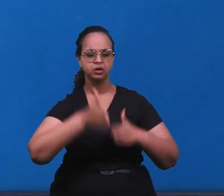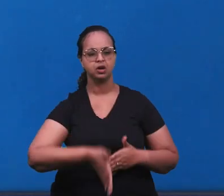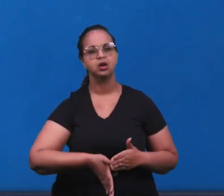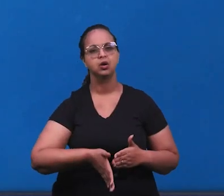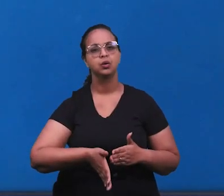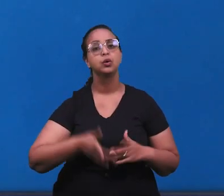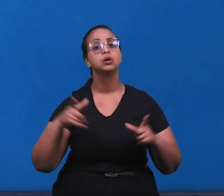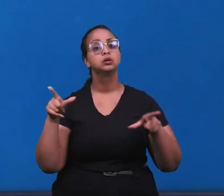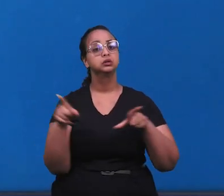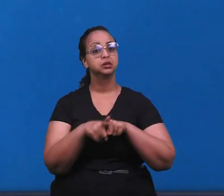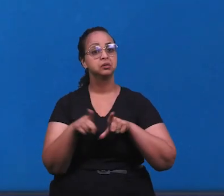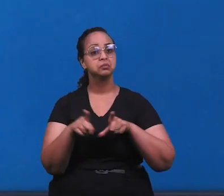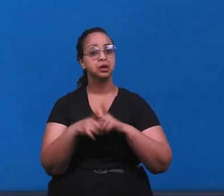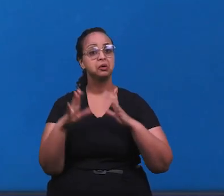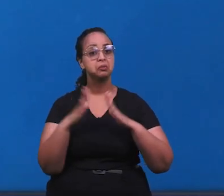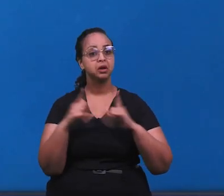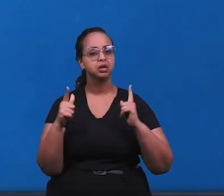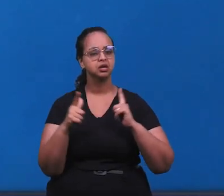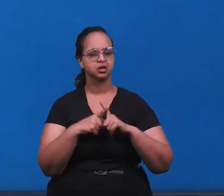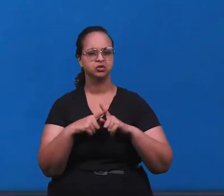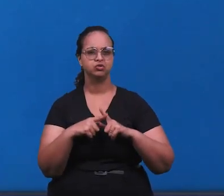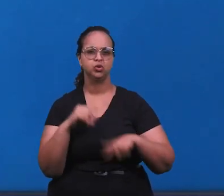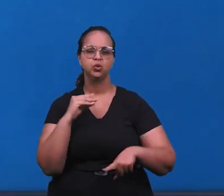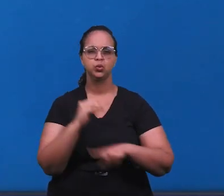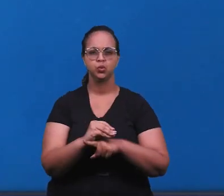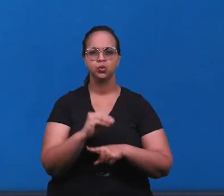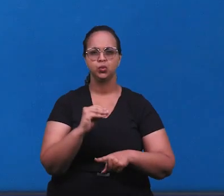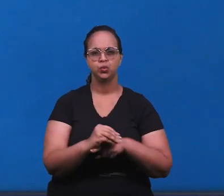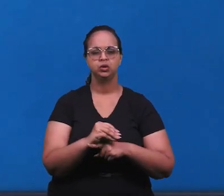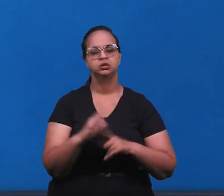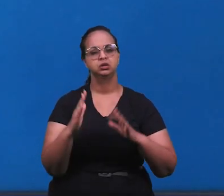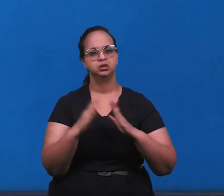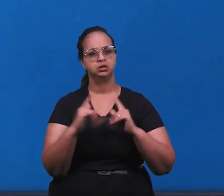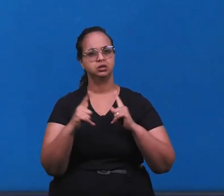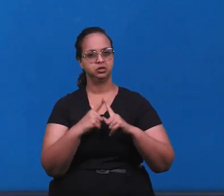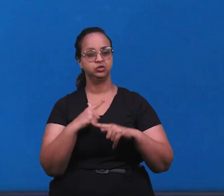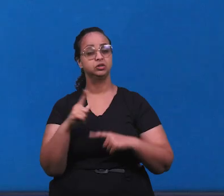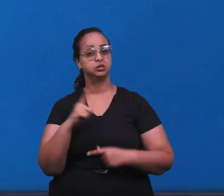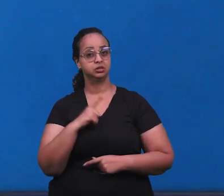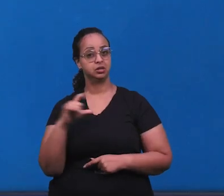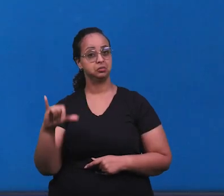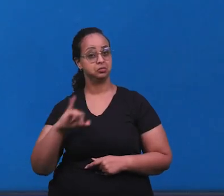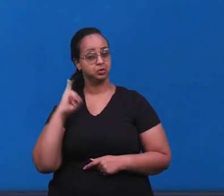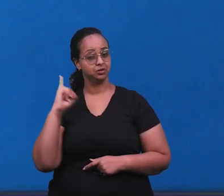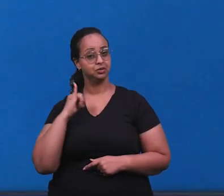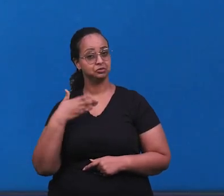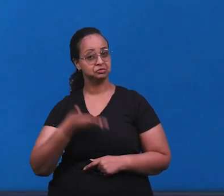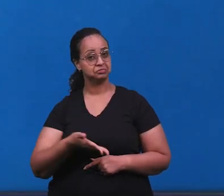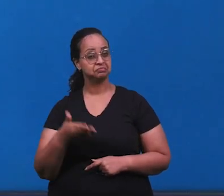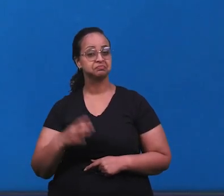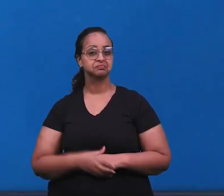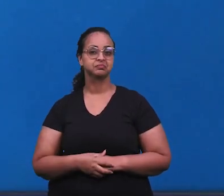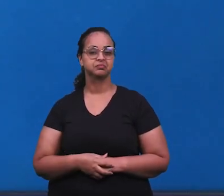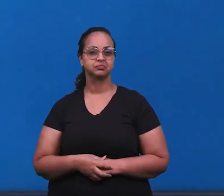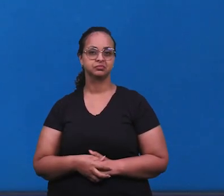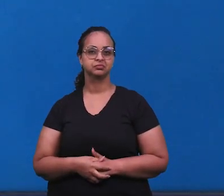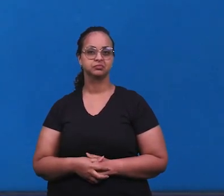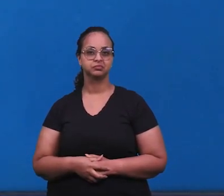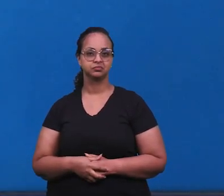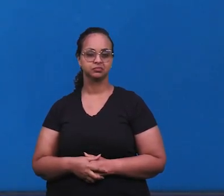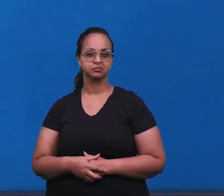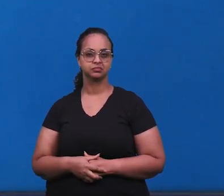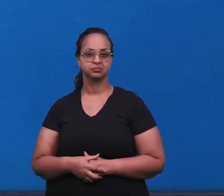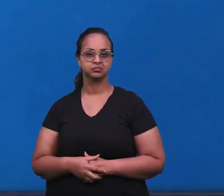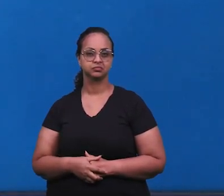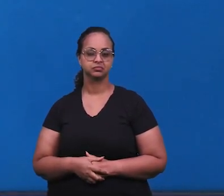a referência a uma igreja remanescente, a uma igreja fiel. Isso é importante, essa colocação na sua resposta. Obrigado pela